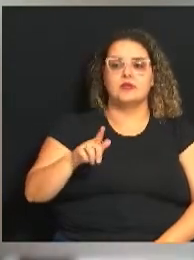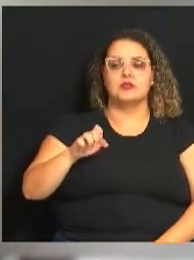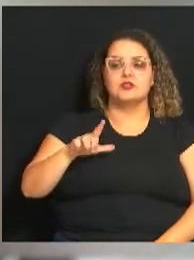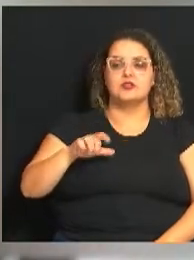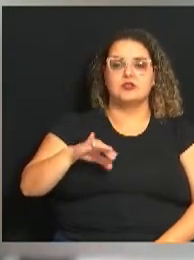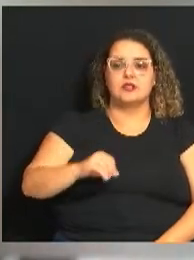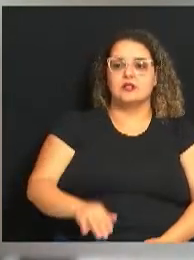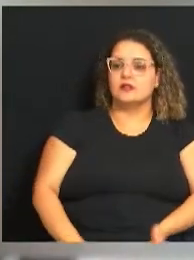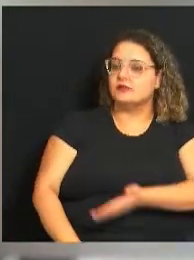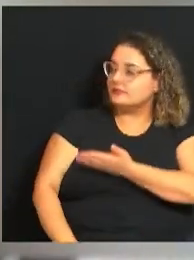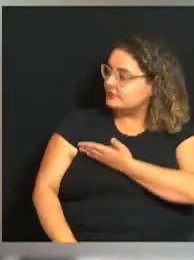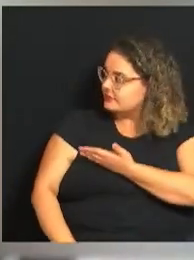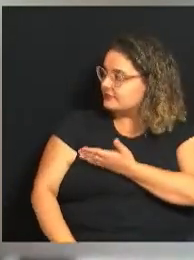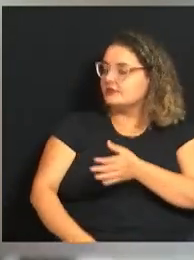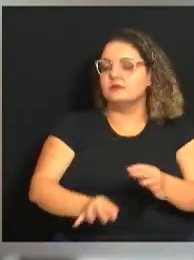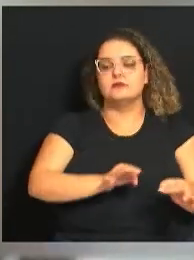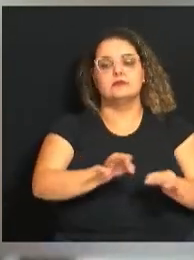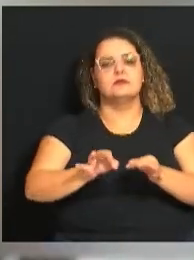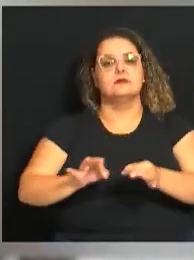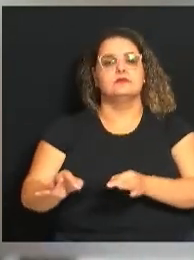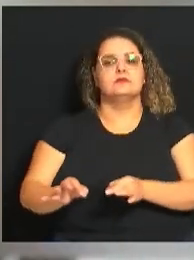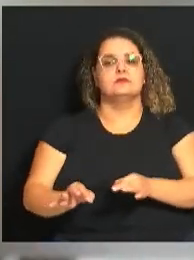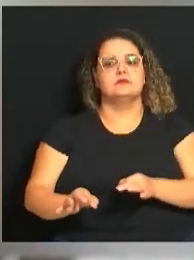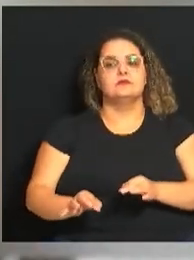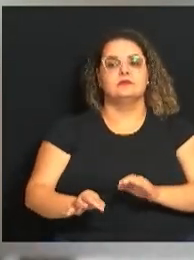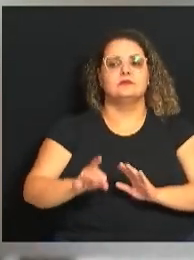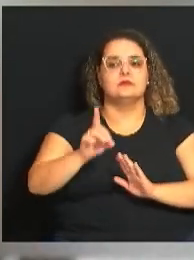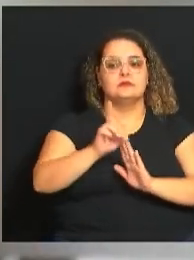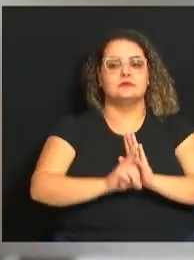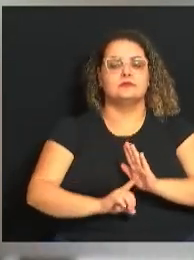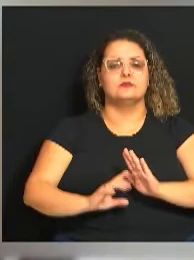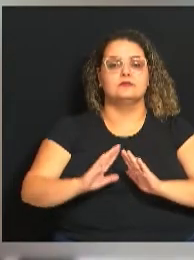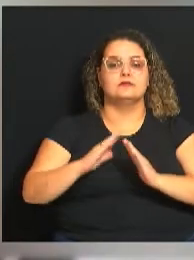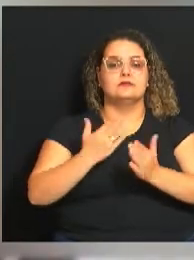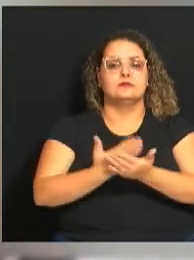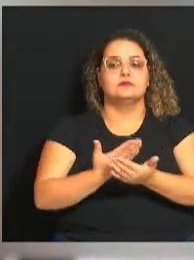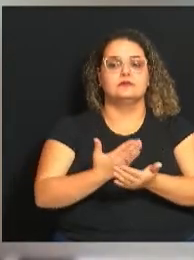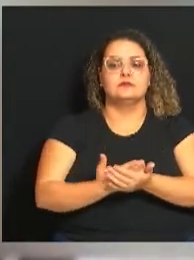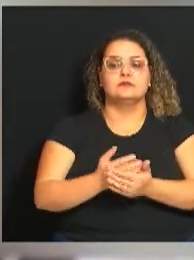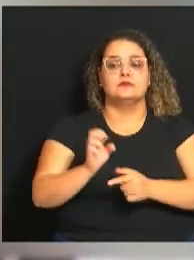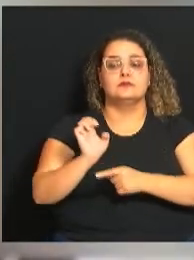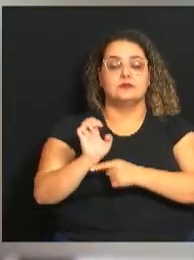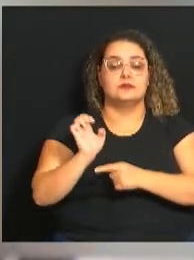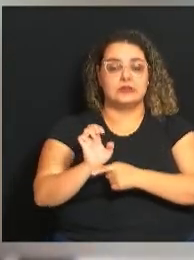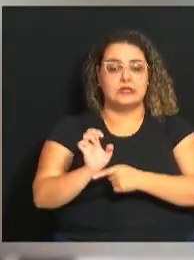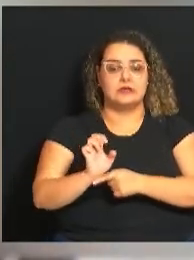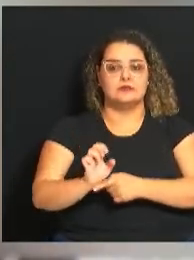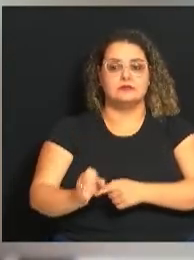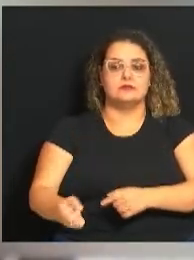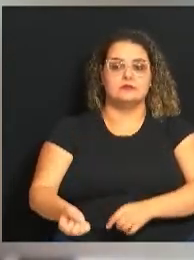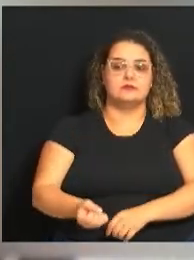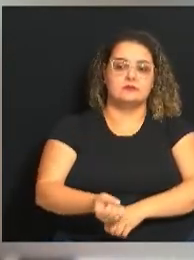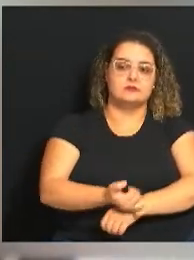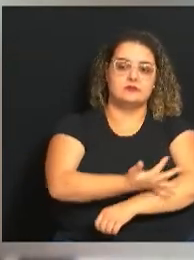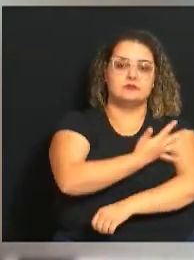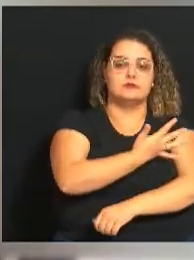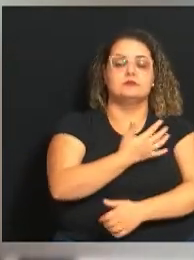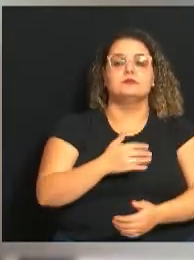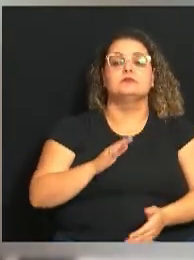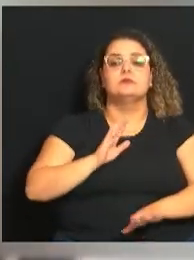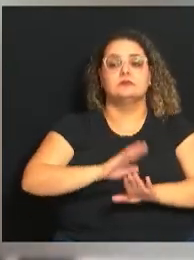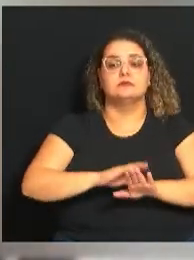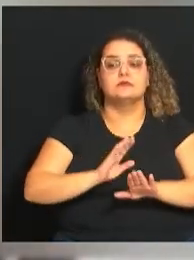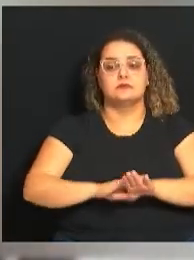professora coordenadora do Núcleo Pedagógico dos Anos Iniciais. Angélica comentou sobre a atual situação da